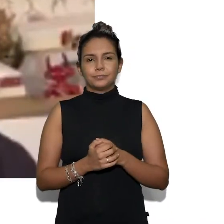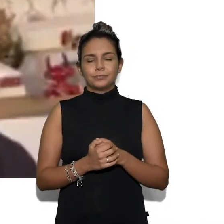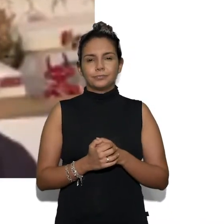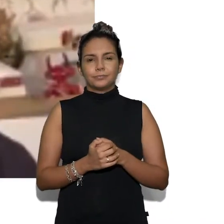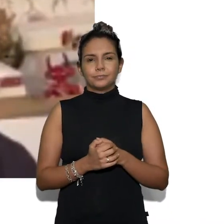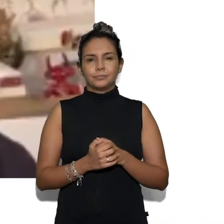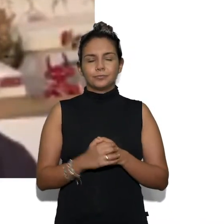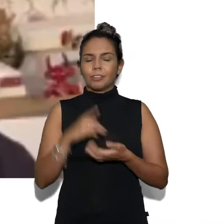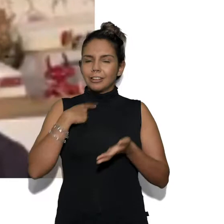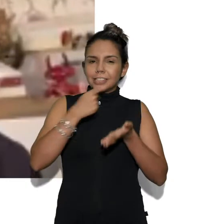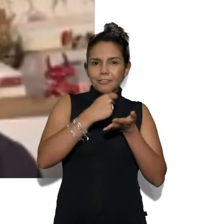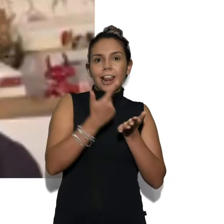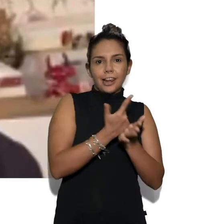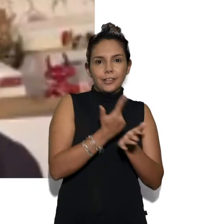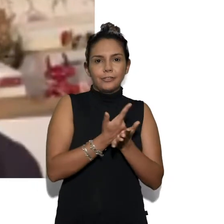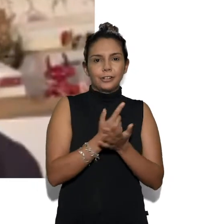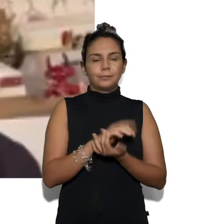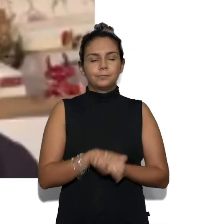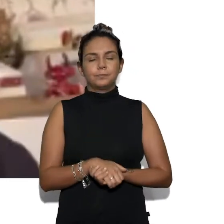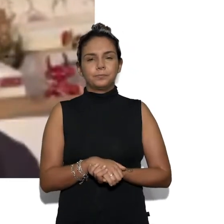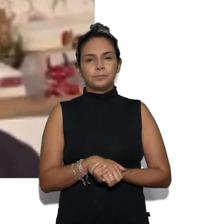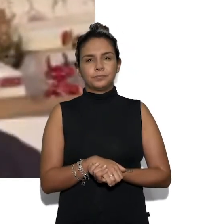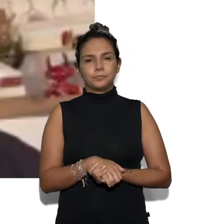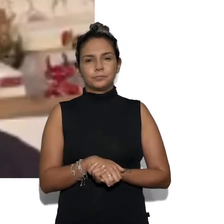regressar a essa